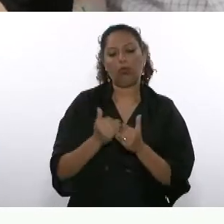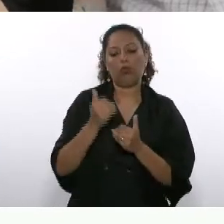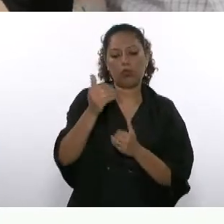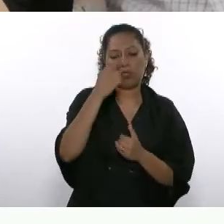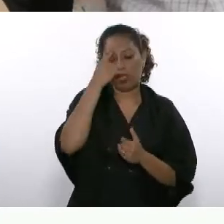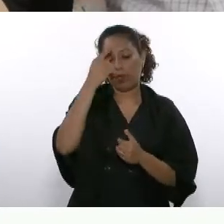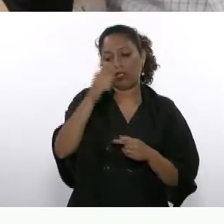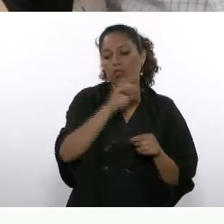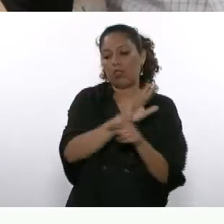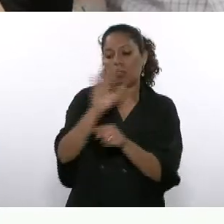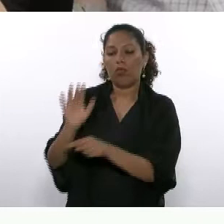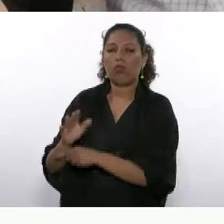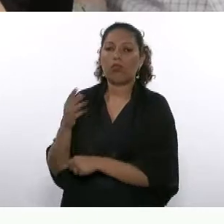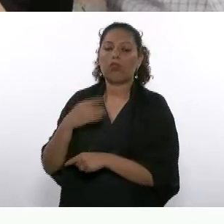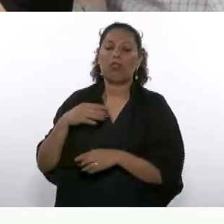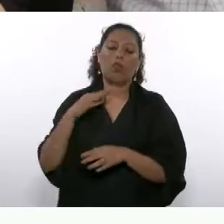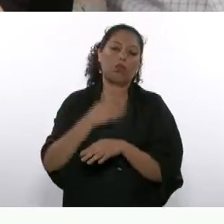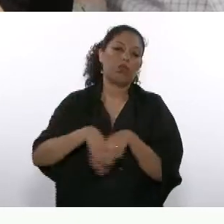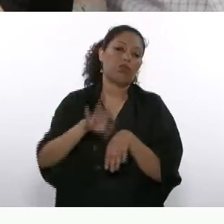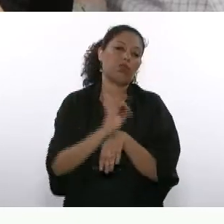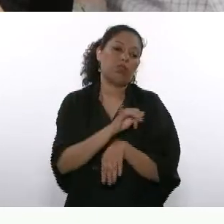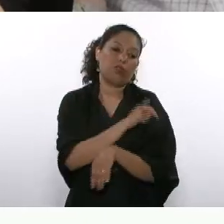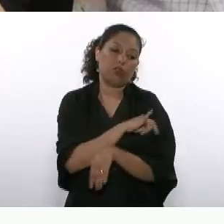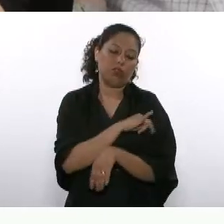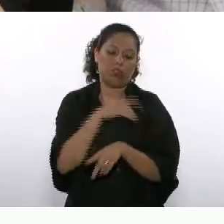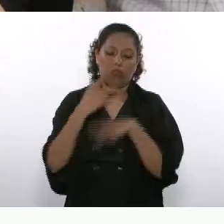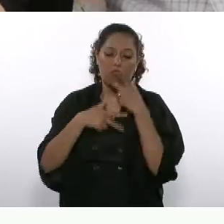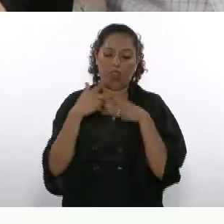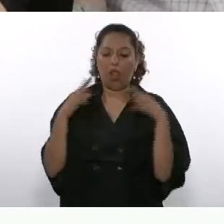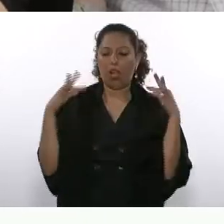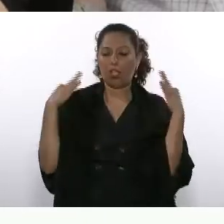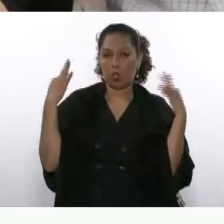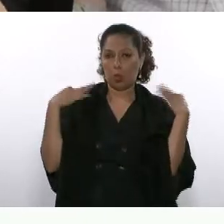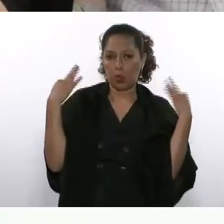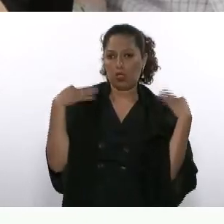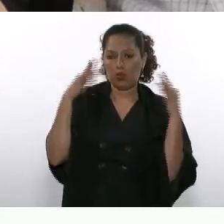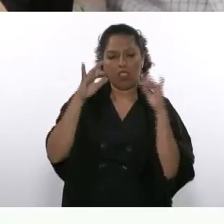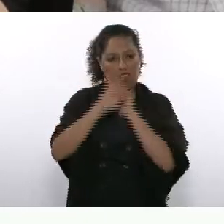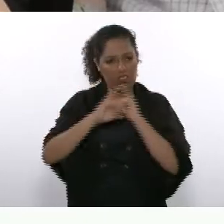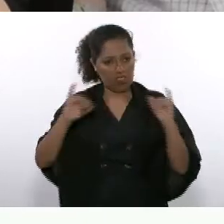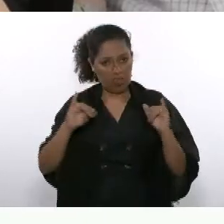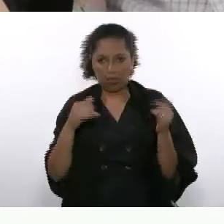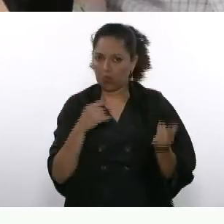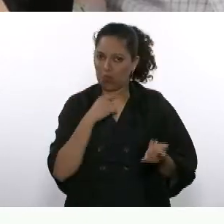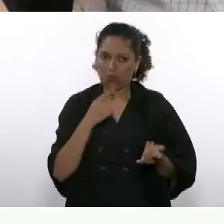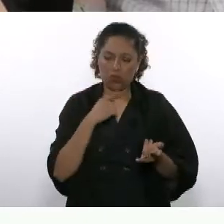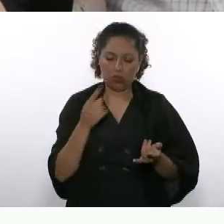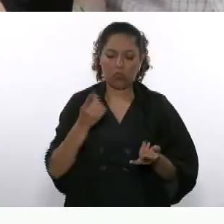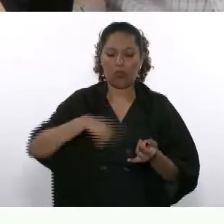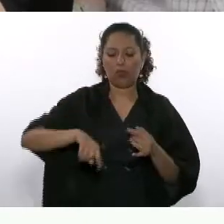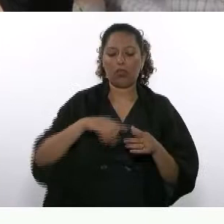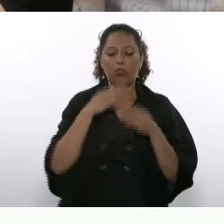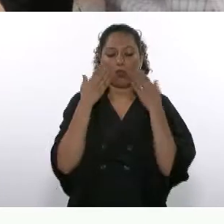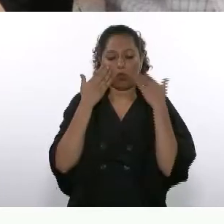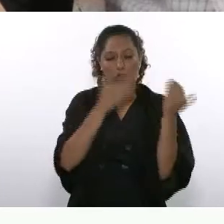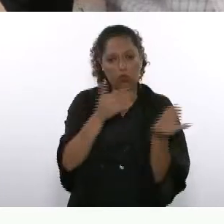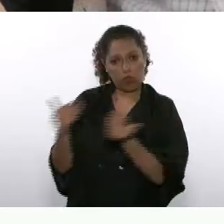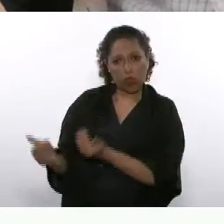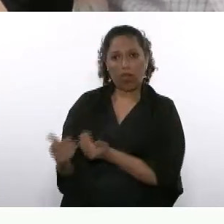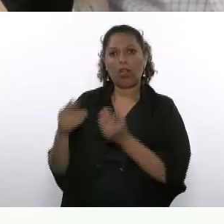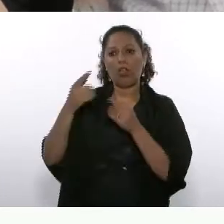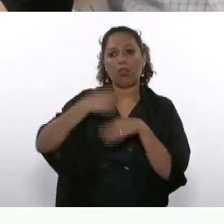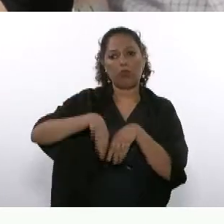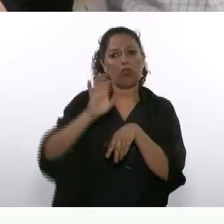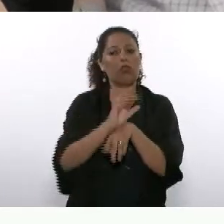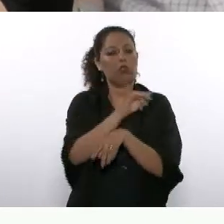Rio de Janeiro. Não adianta a gente pensar em turismo sem promoção. Não adianta a gente pensar em turismo sem mostrar quem nós somos. O